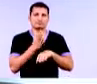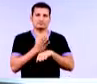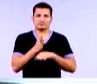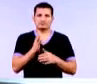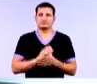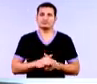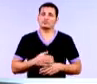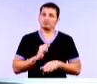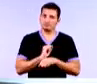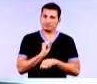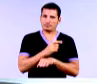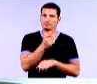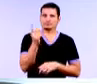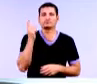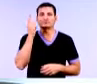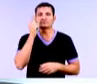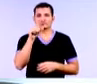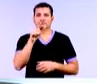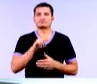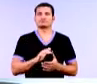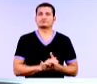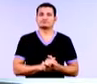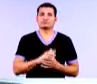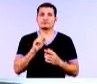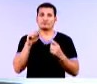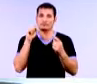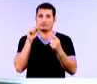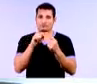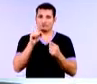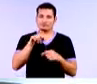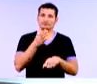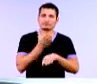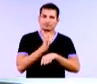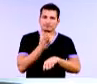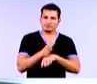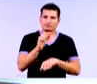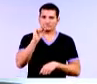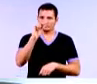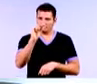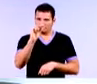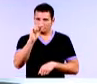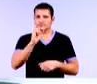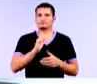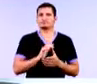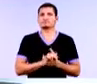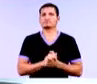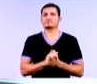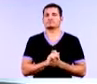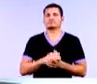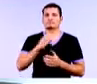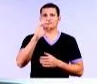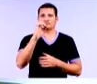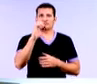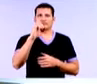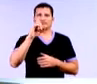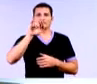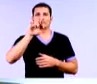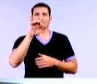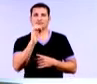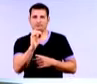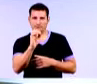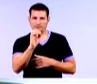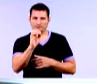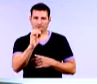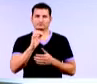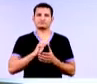vocês tenham conseguido, tá? O objetivo era a gente praticar um pouquinho já o pseudocódigo aí